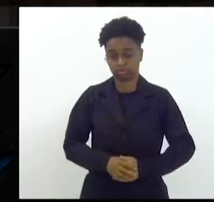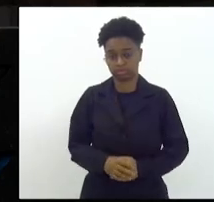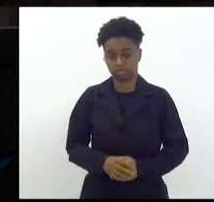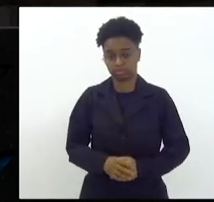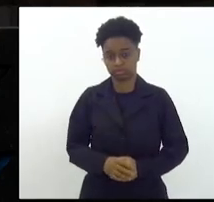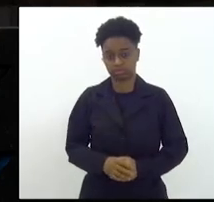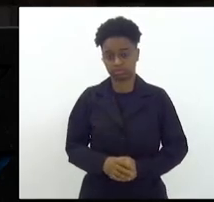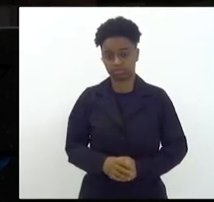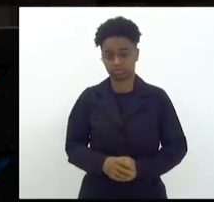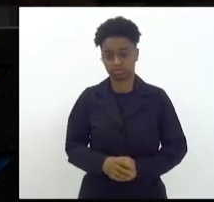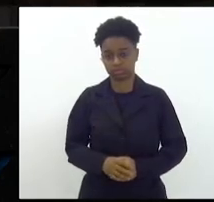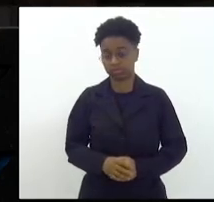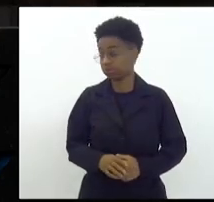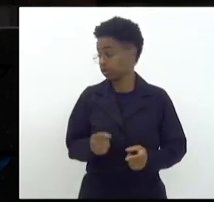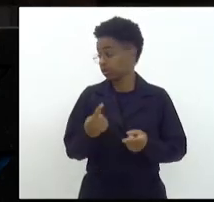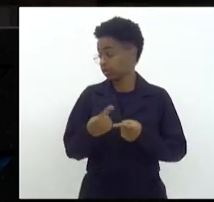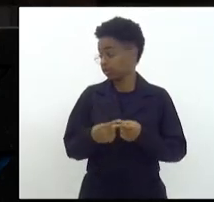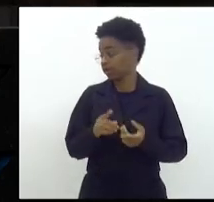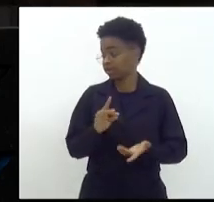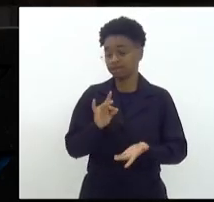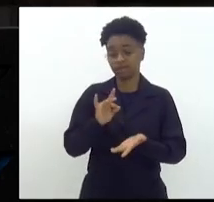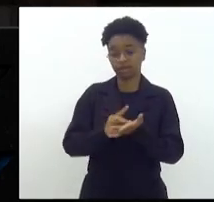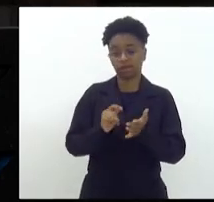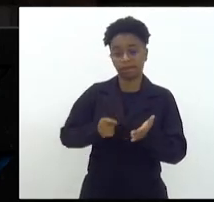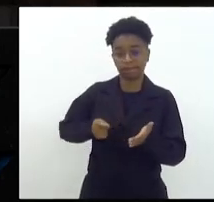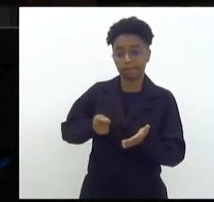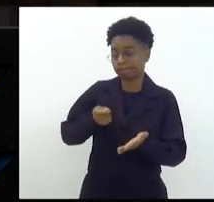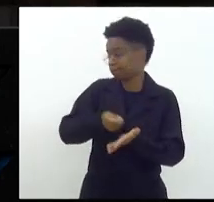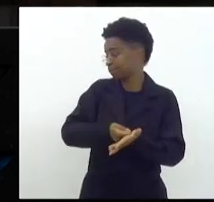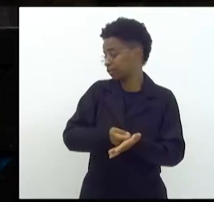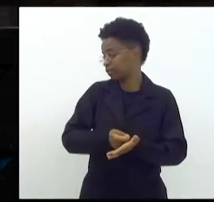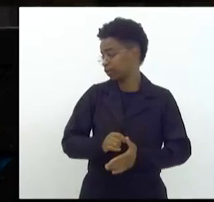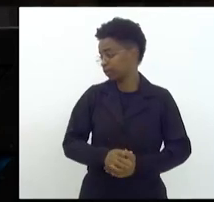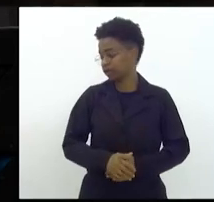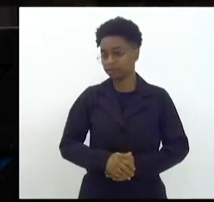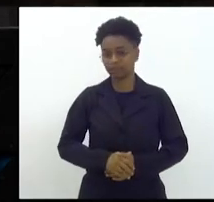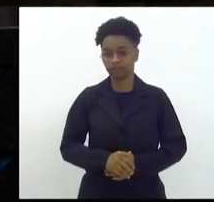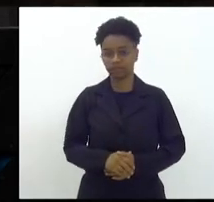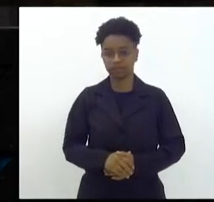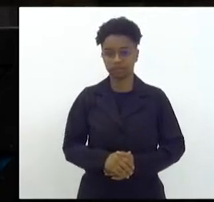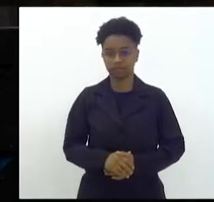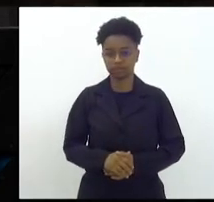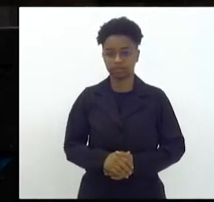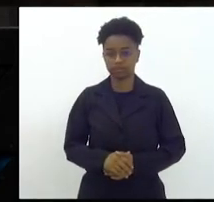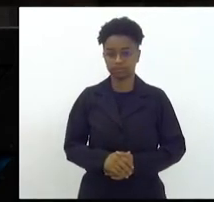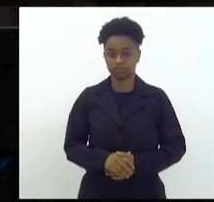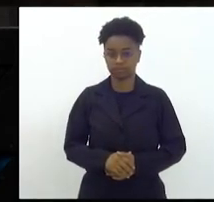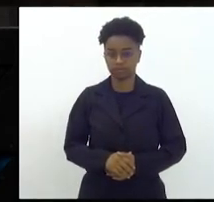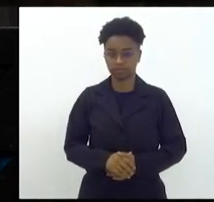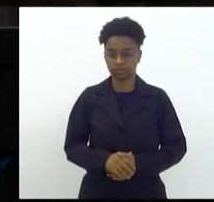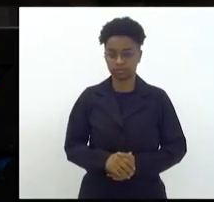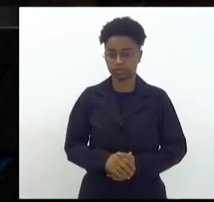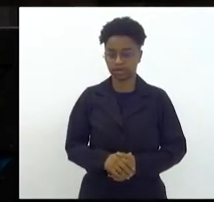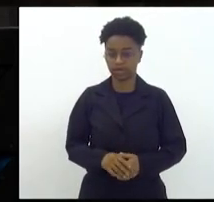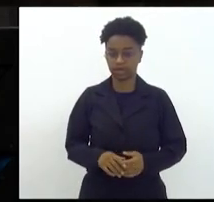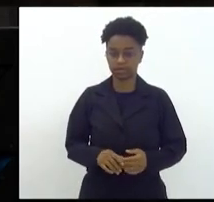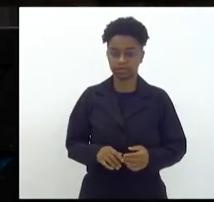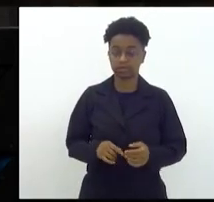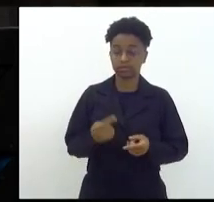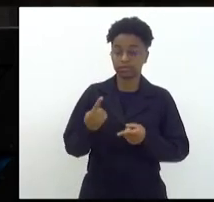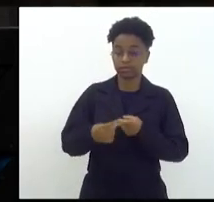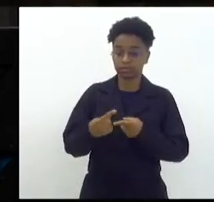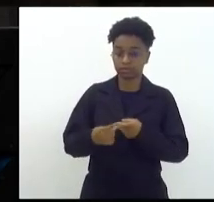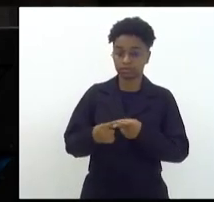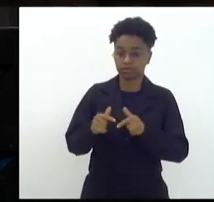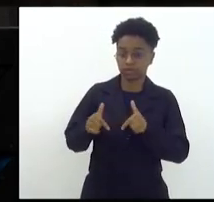ele foi empurrado goiaba abaixo o que eu mais faço é